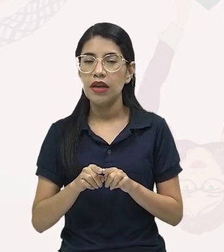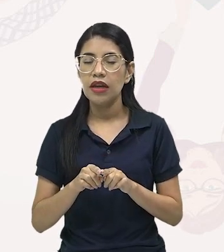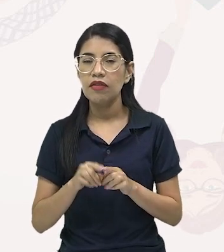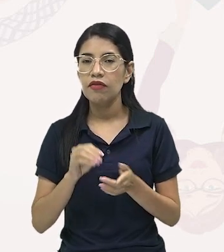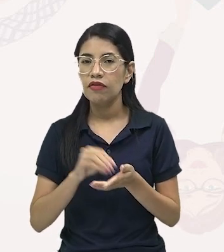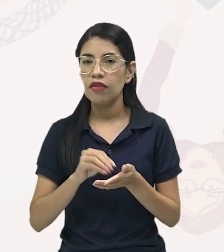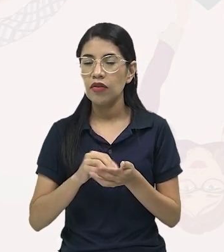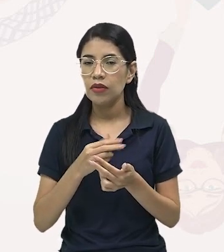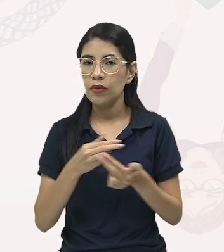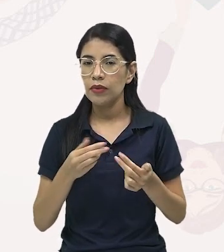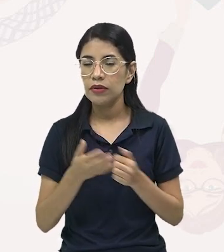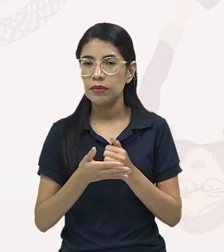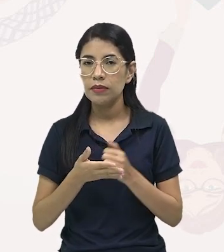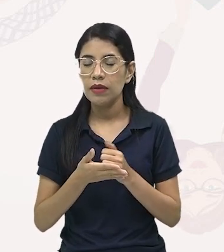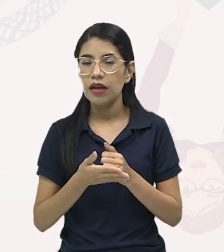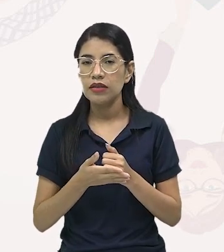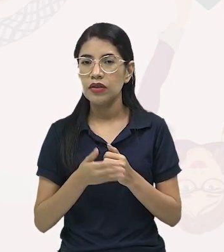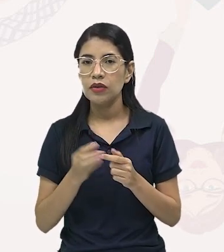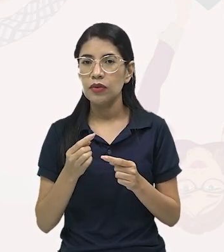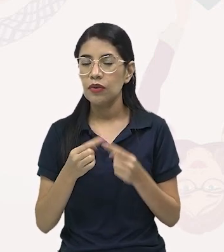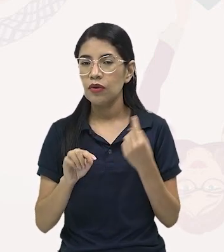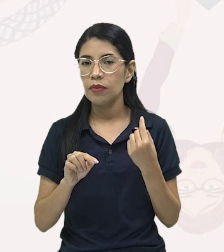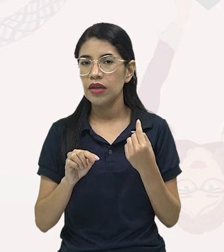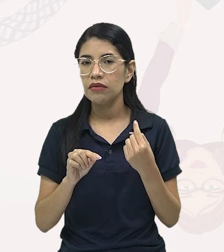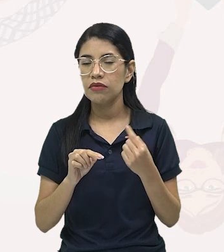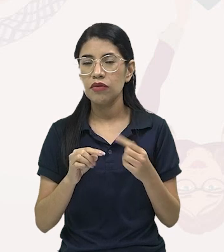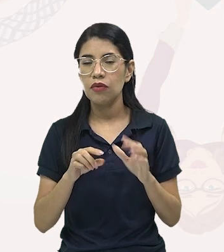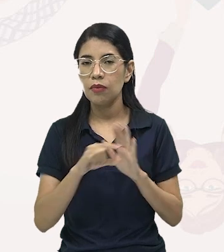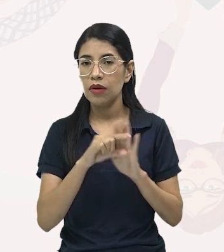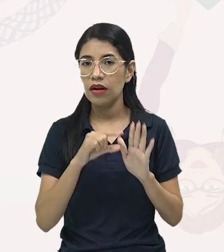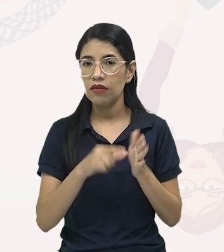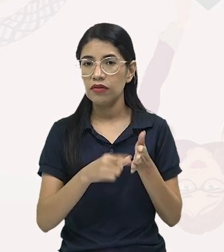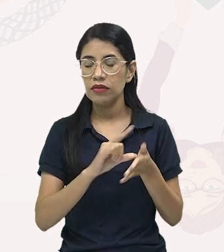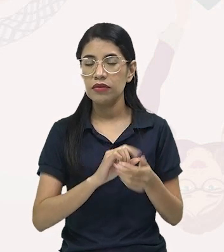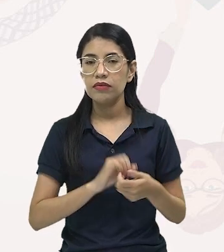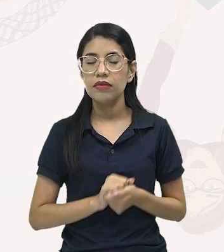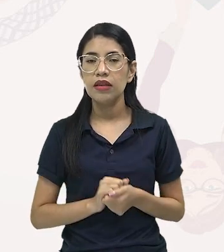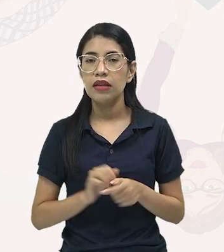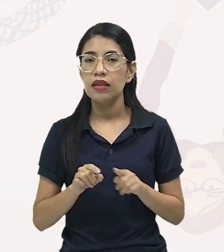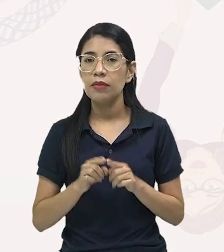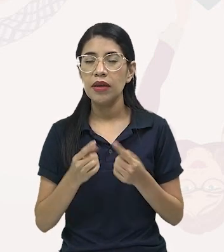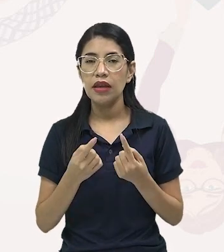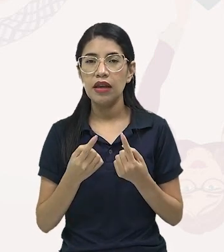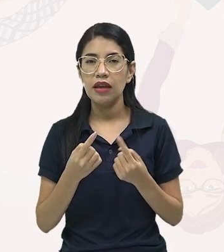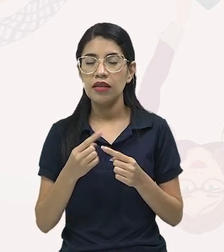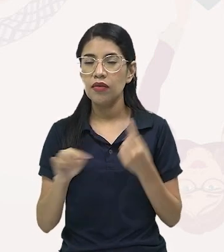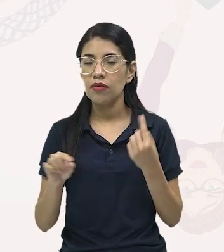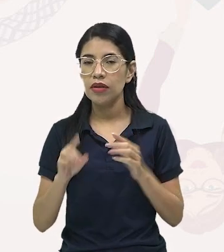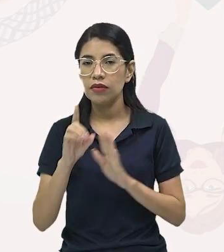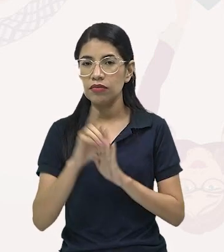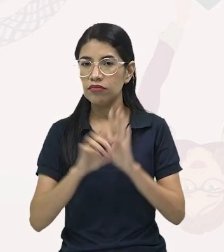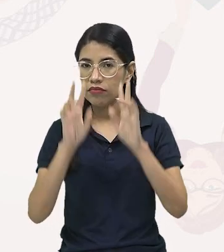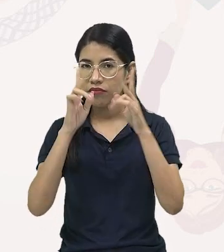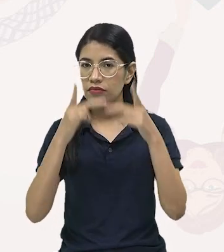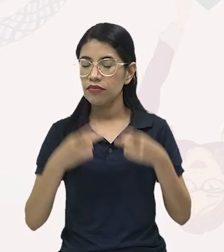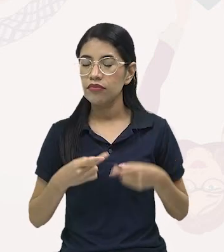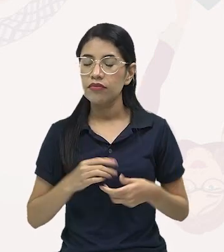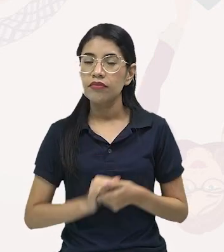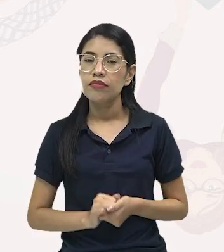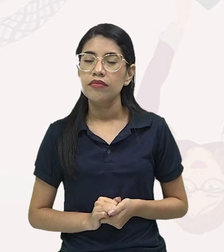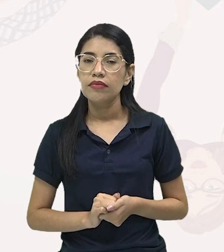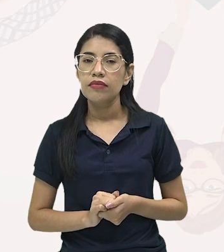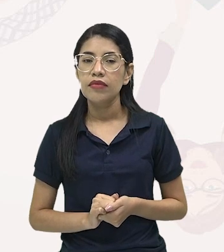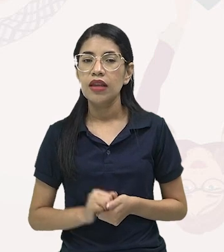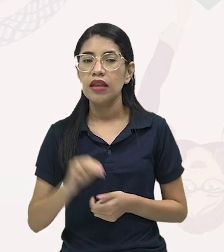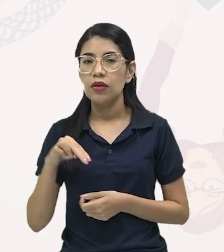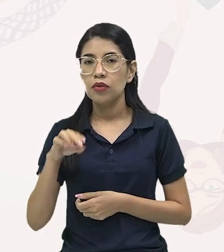então não está respeitando, como disse no parágrafo anterior. E isso é injusto e vai contra os direitos humanos, que foi apresentado lá na minha introdução. No